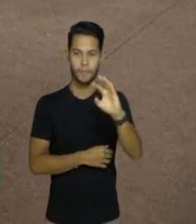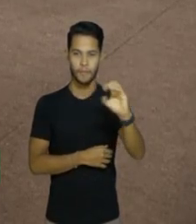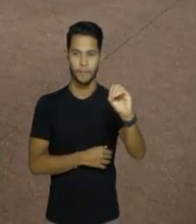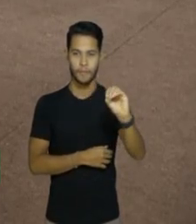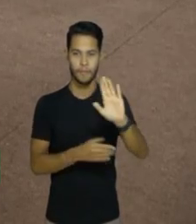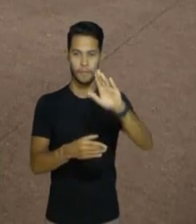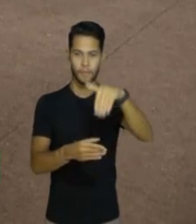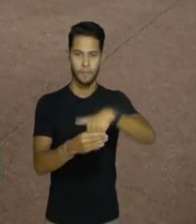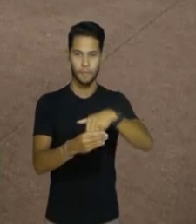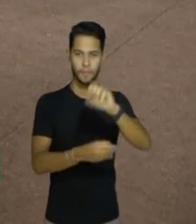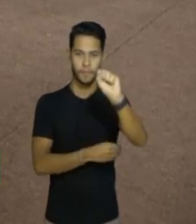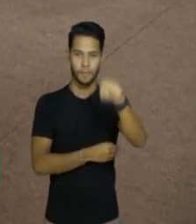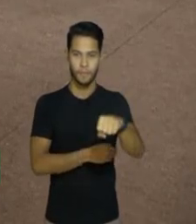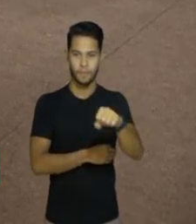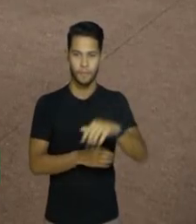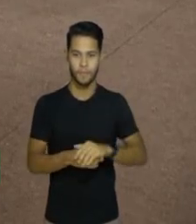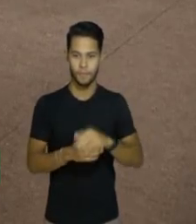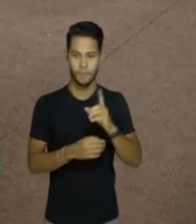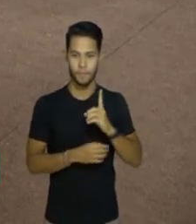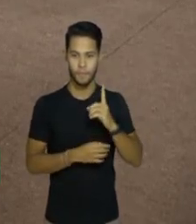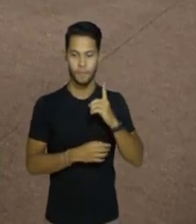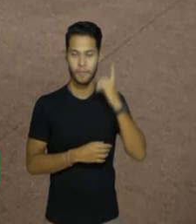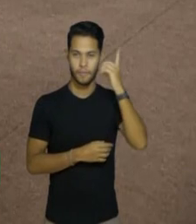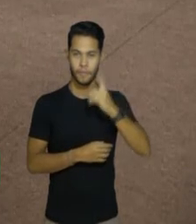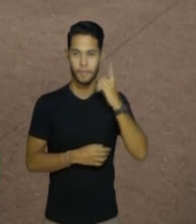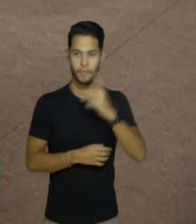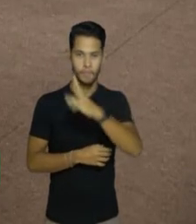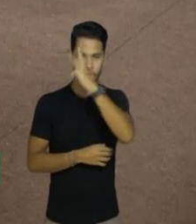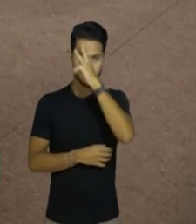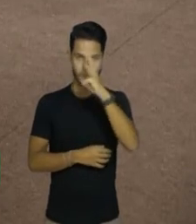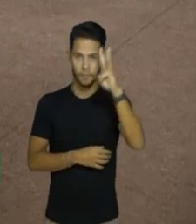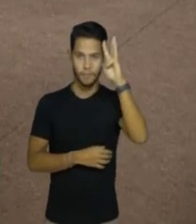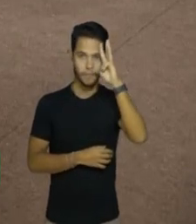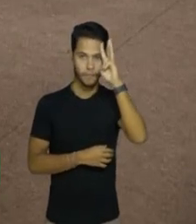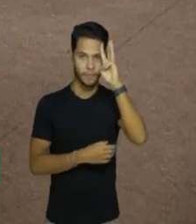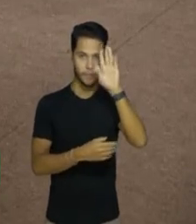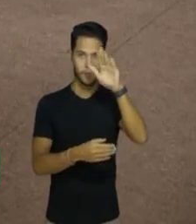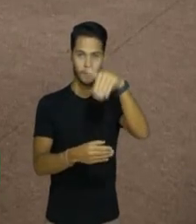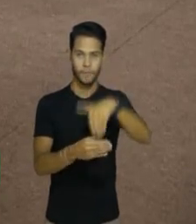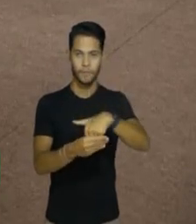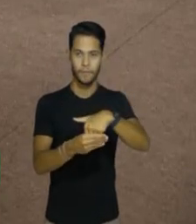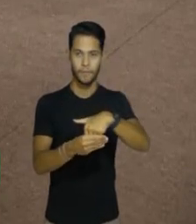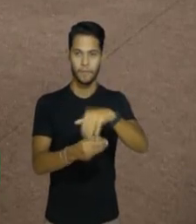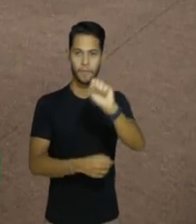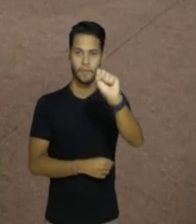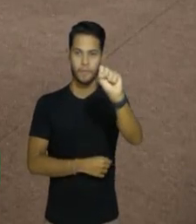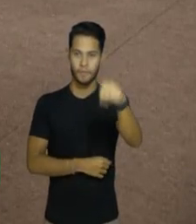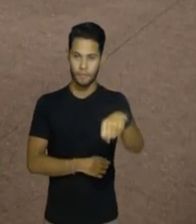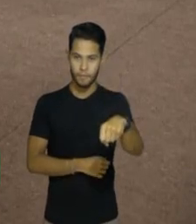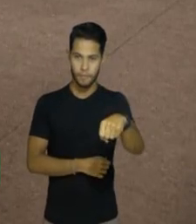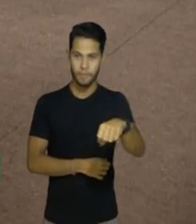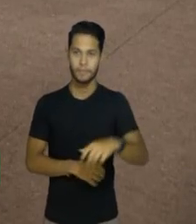Como vota deputado Vanney Weber? Deputado Vanney Weber vota sim.